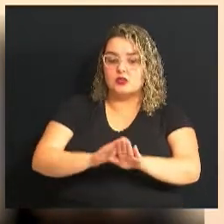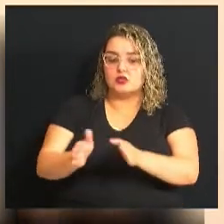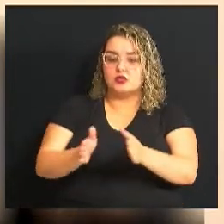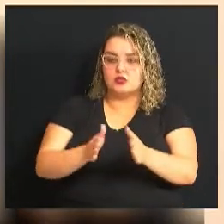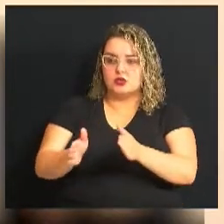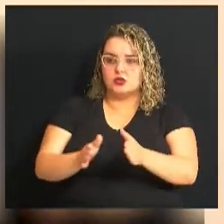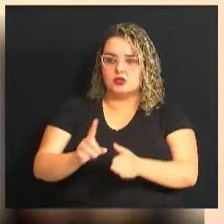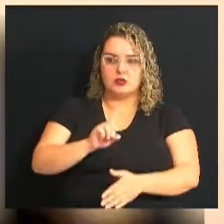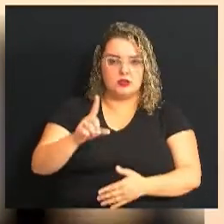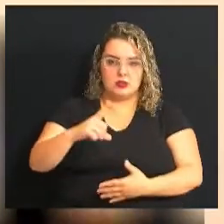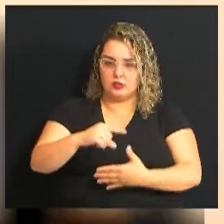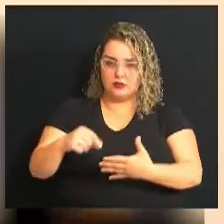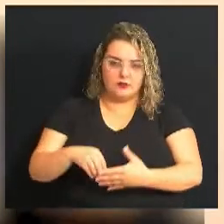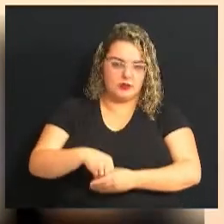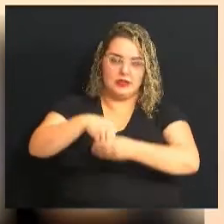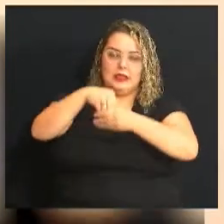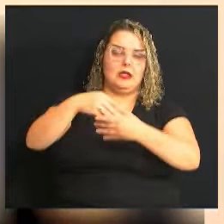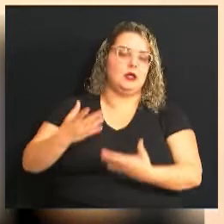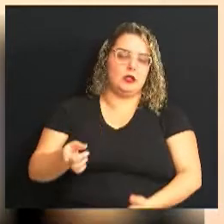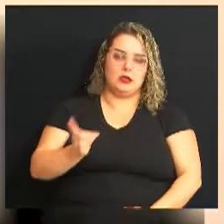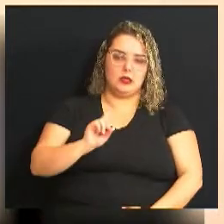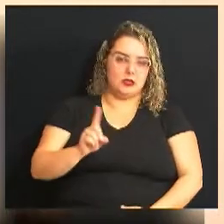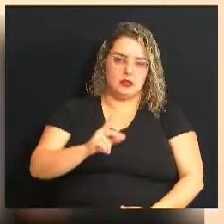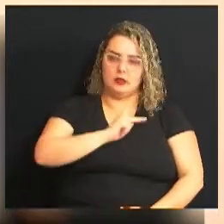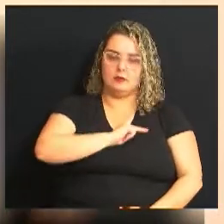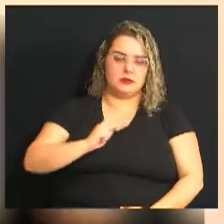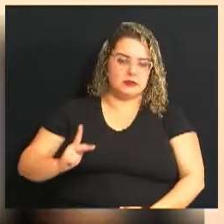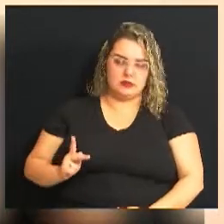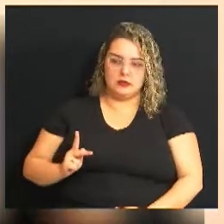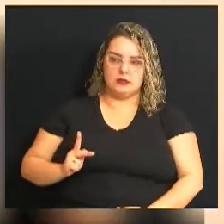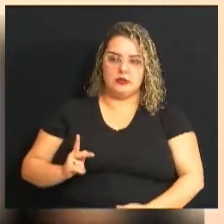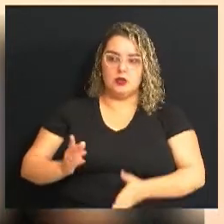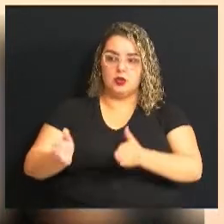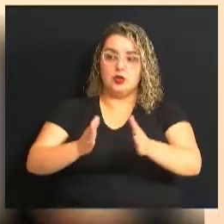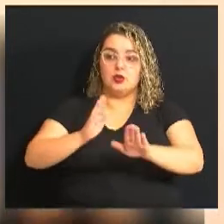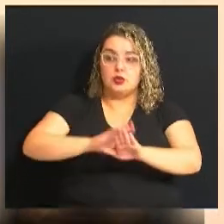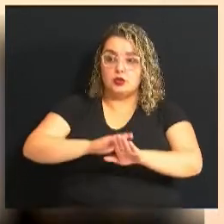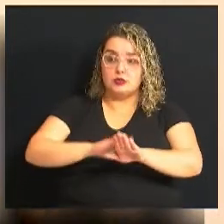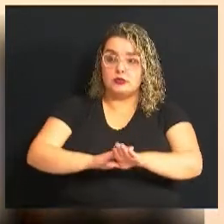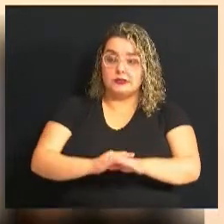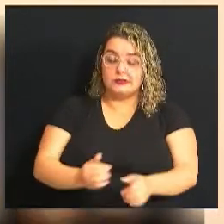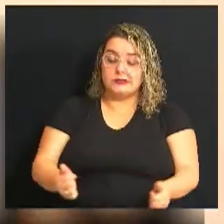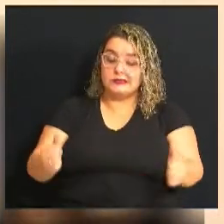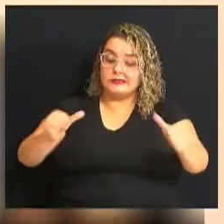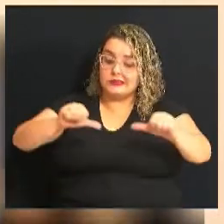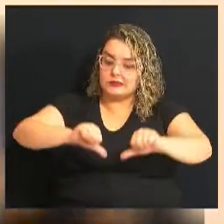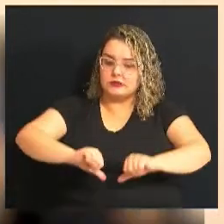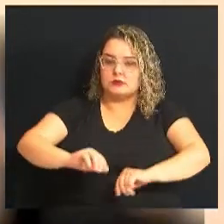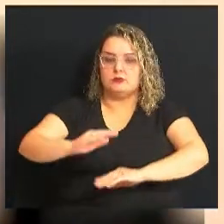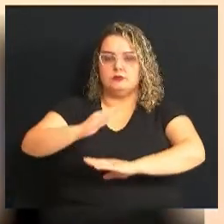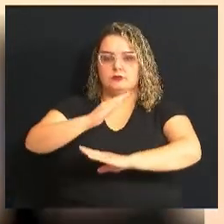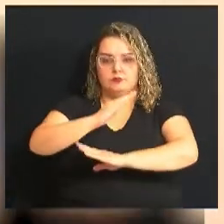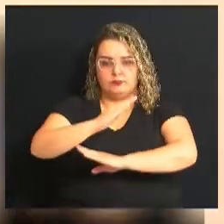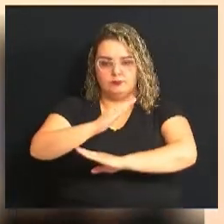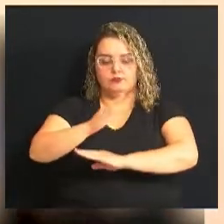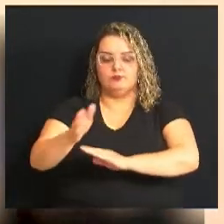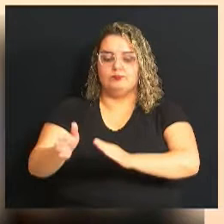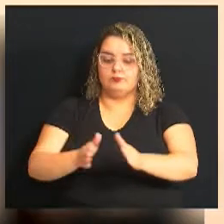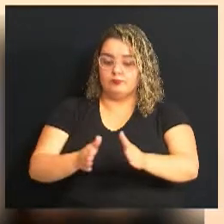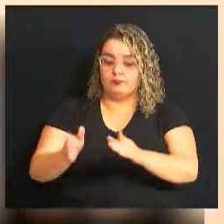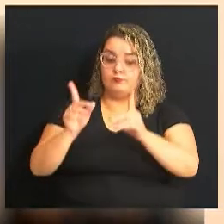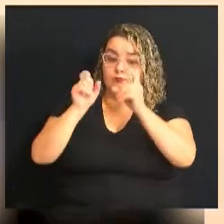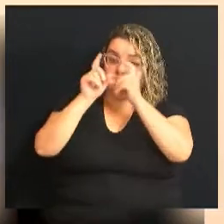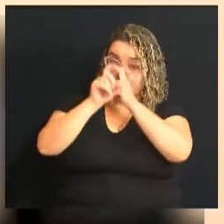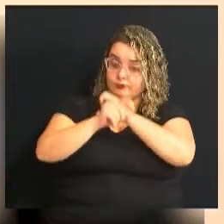fui eleita presidente. Estou aqui num momento de crise, um momento difícil para